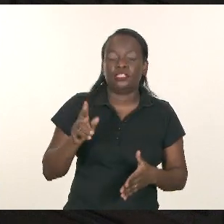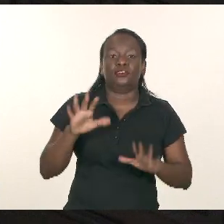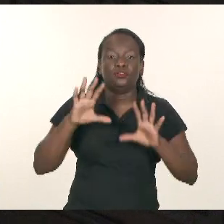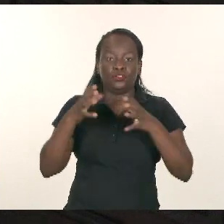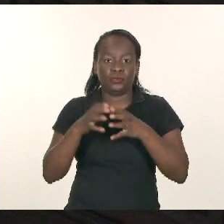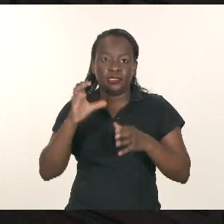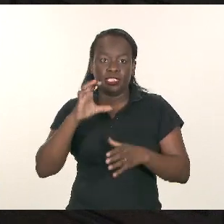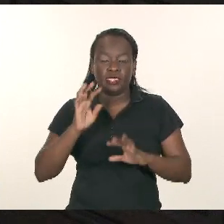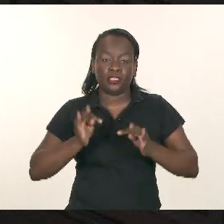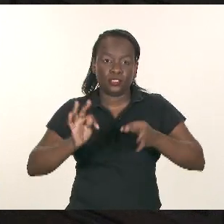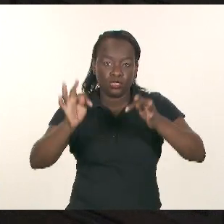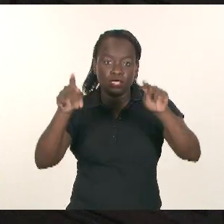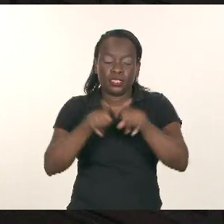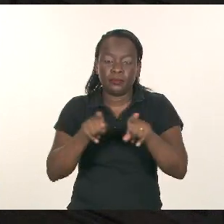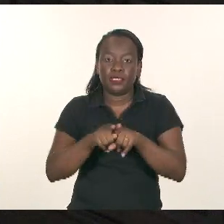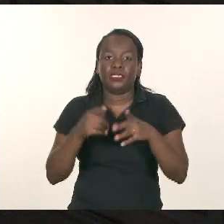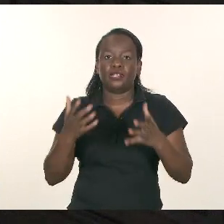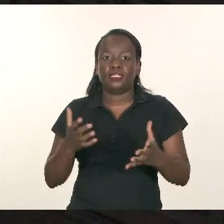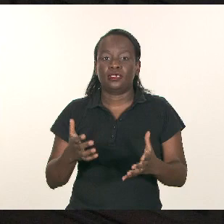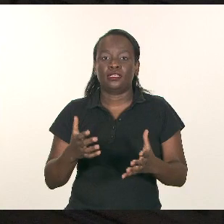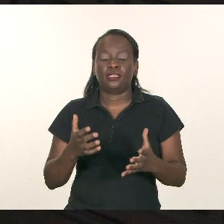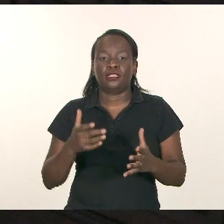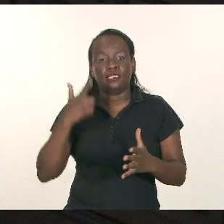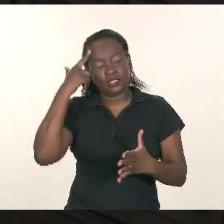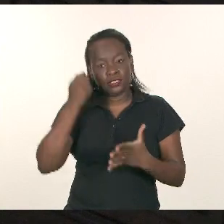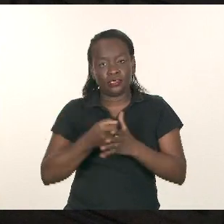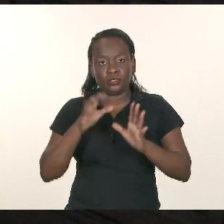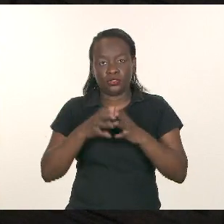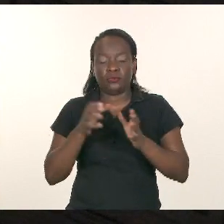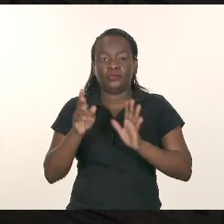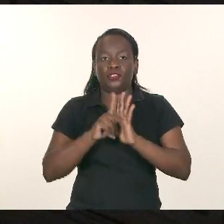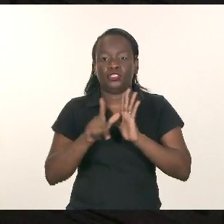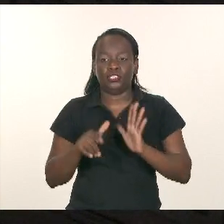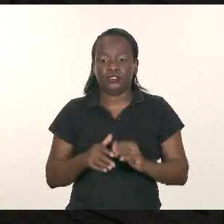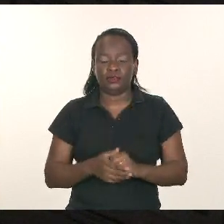de Ciência e Tecnologia também pudesse emitir parecer sobre esse projeto.